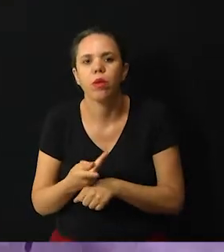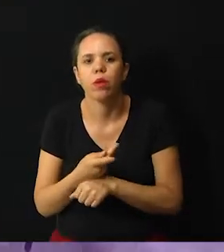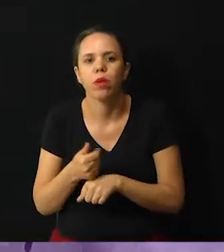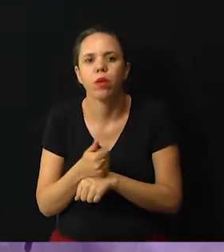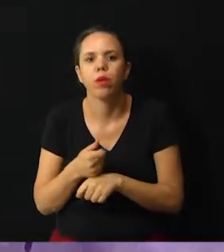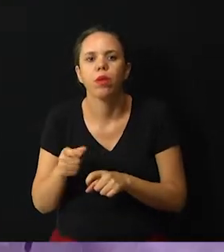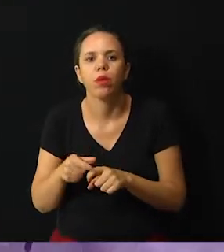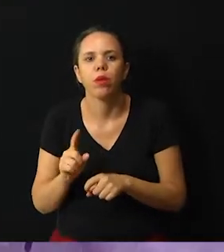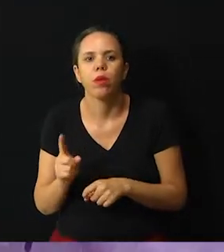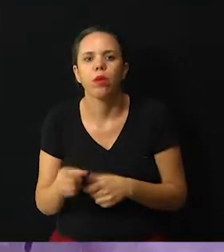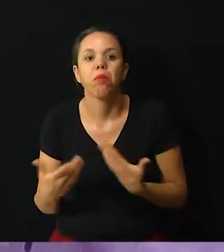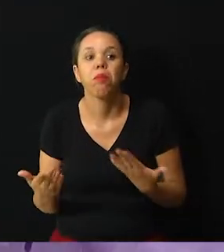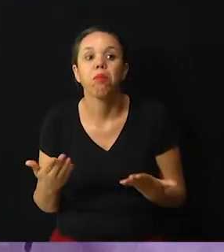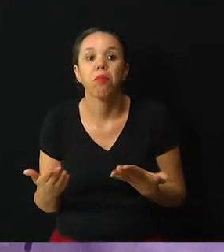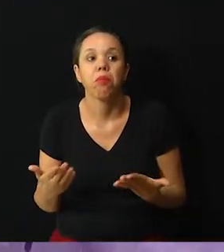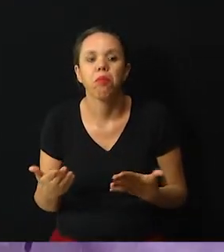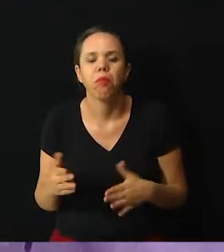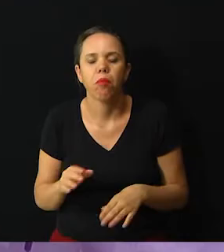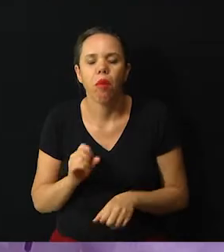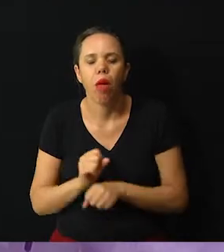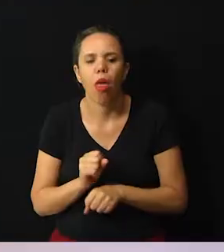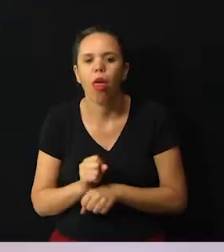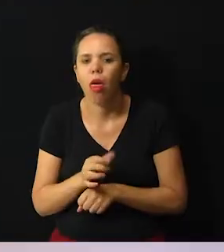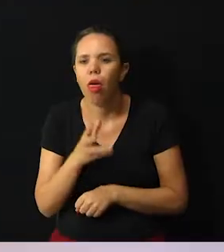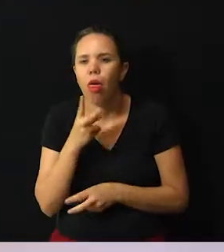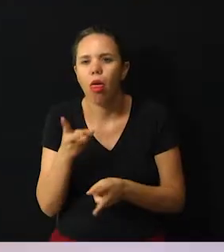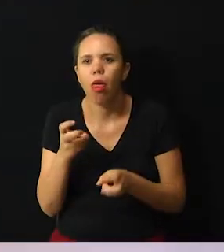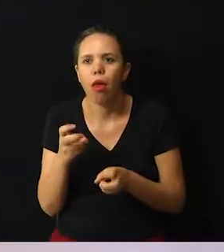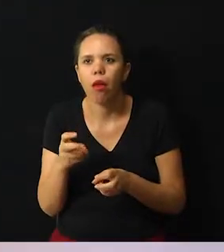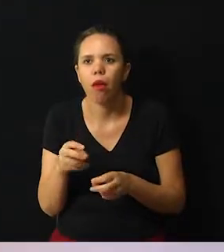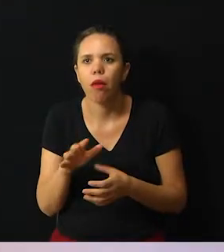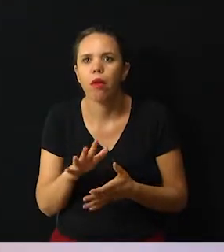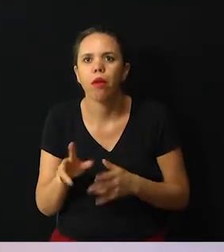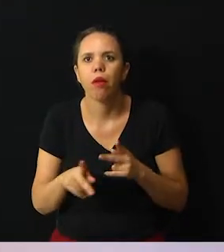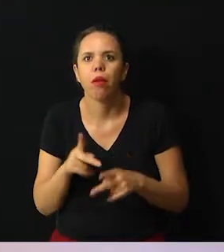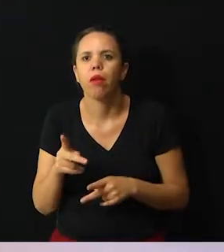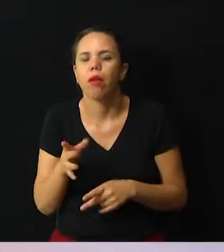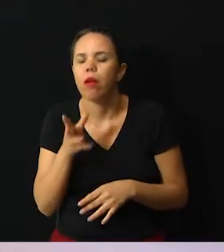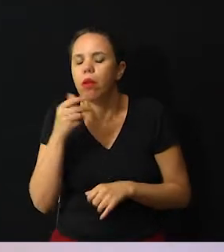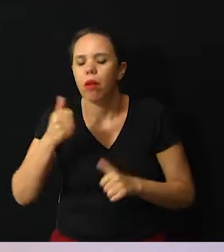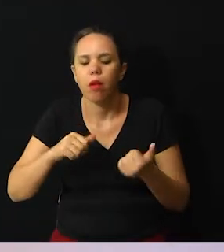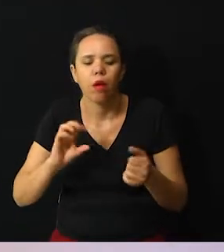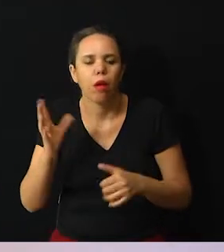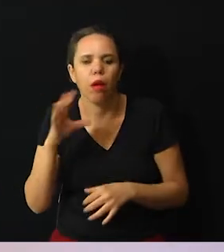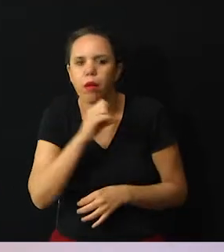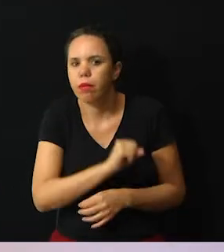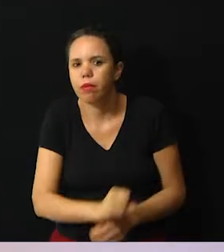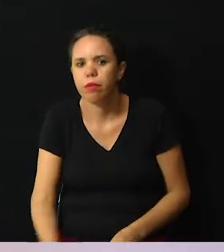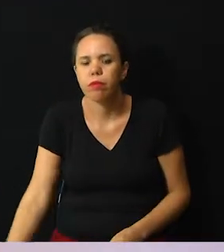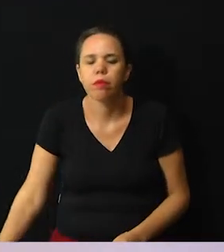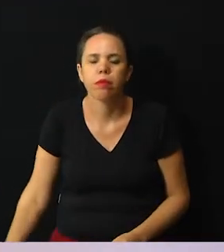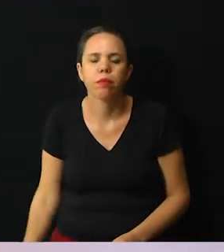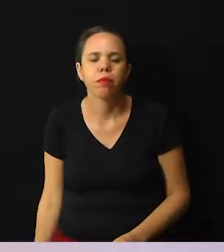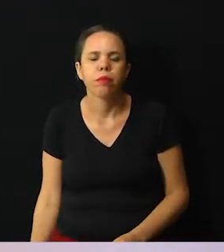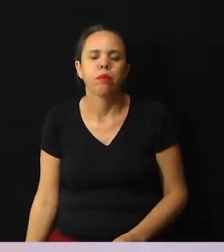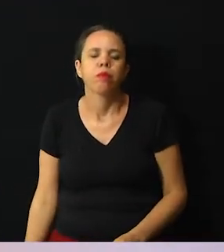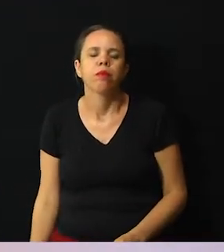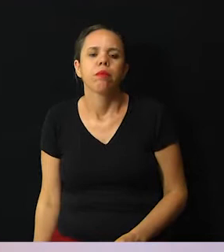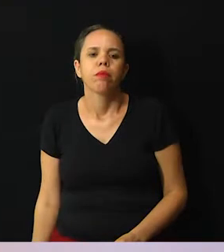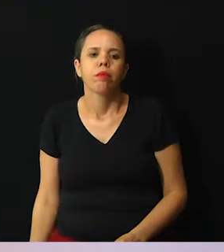procura um especialista ou muitas vezes o que o senhor percebe de uma maneira geral é que o diagnóstico não acontece de forma precoce?